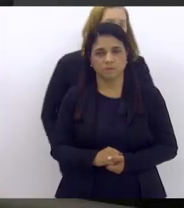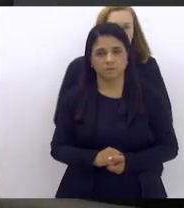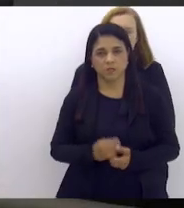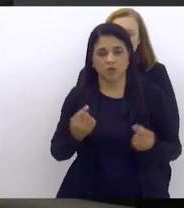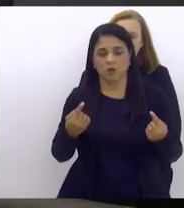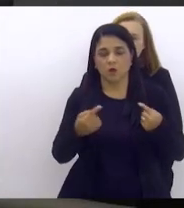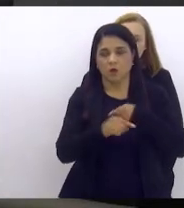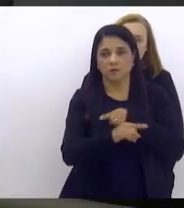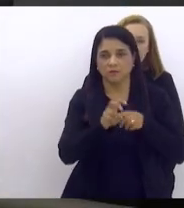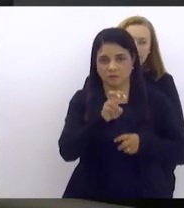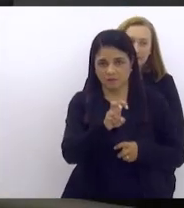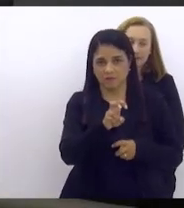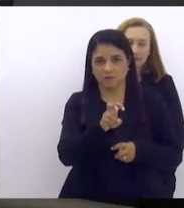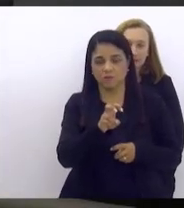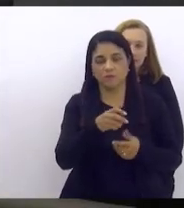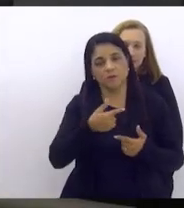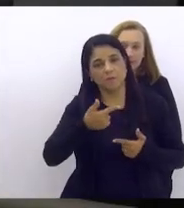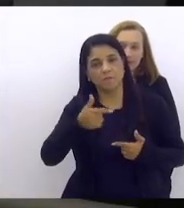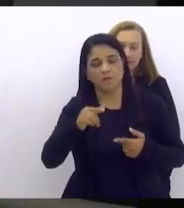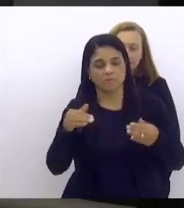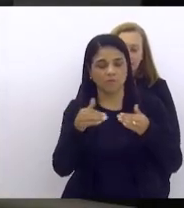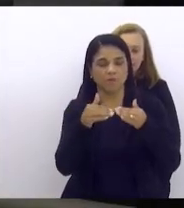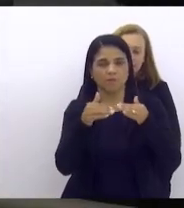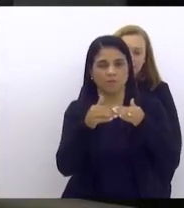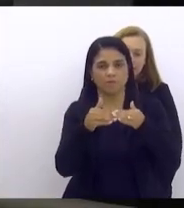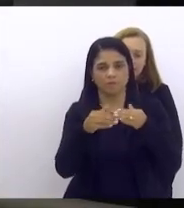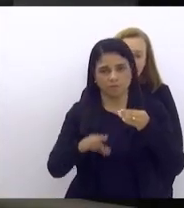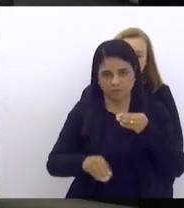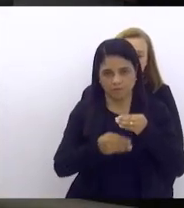Contrário à emenda 5, favorável às demais emendas.